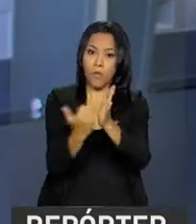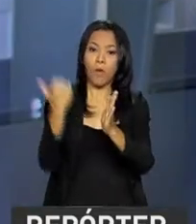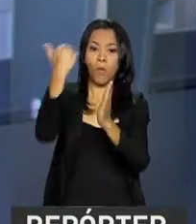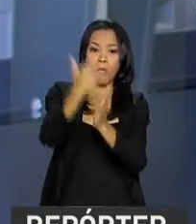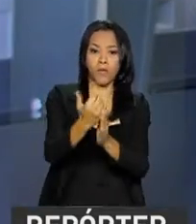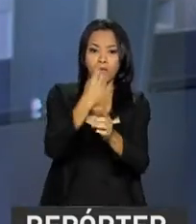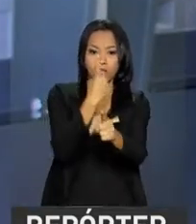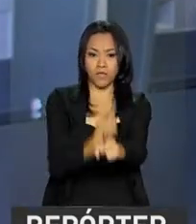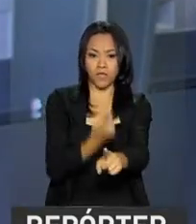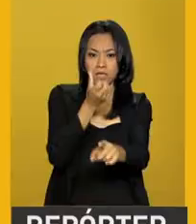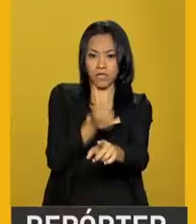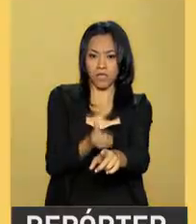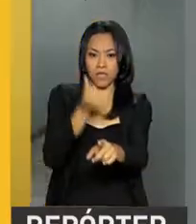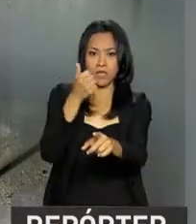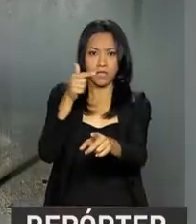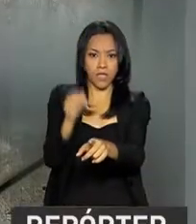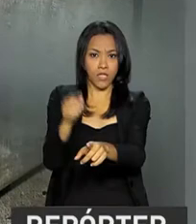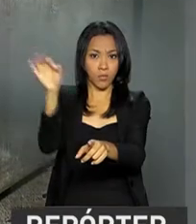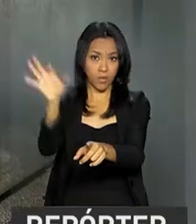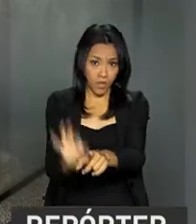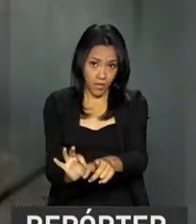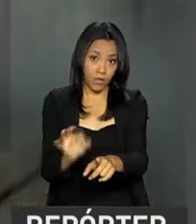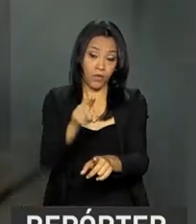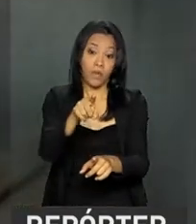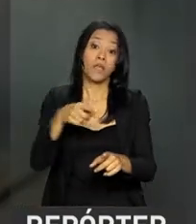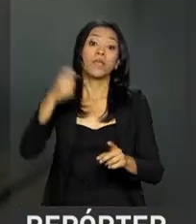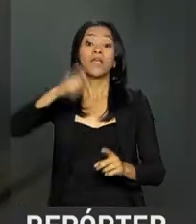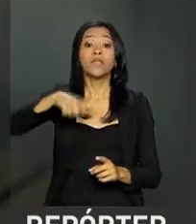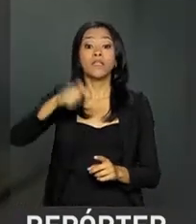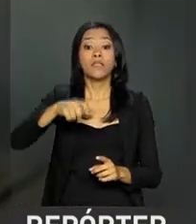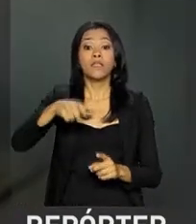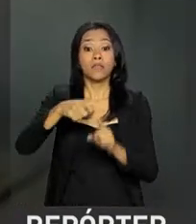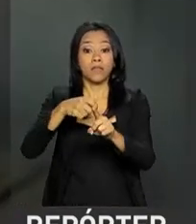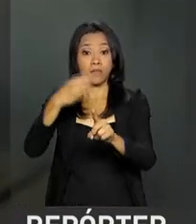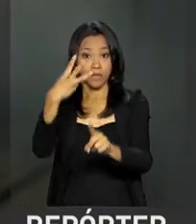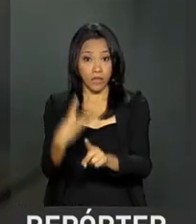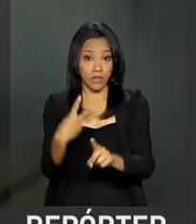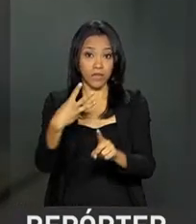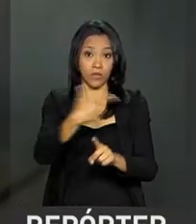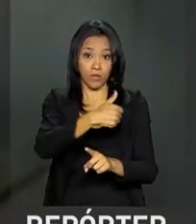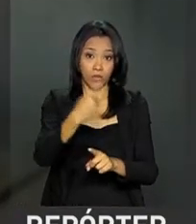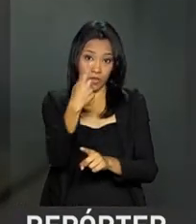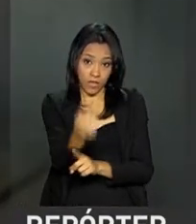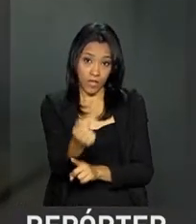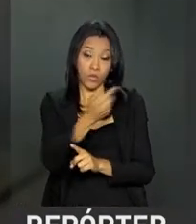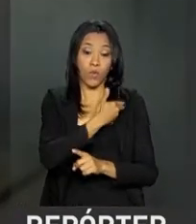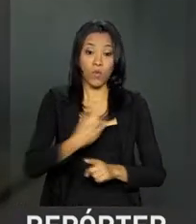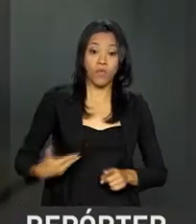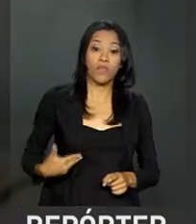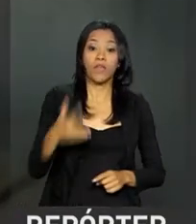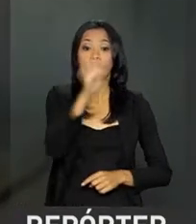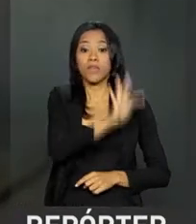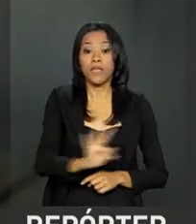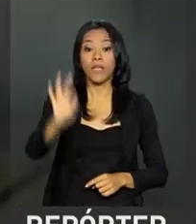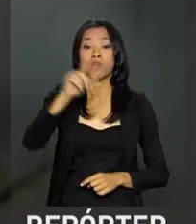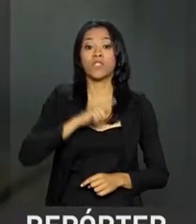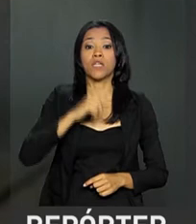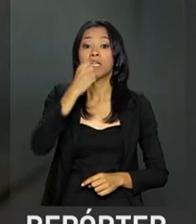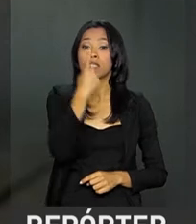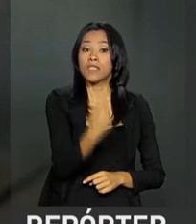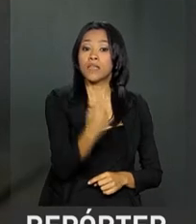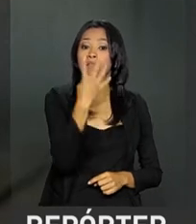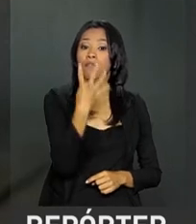167% no terceiro trimestre de 2017 o governo federal tinha 149 empresas